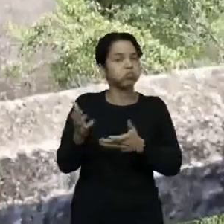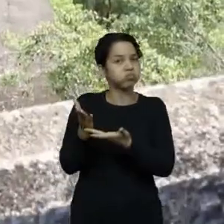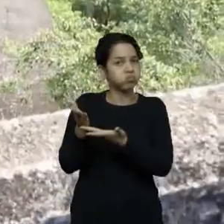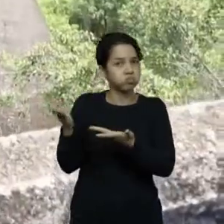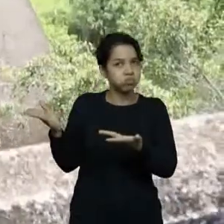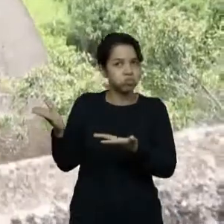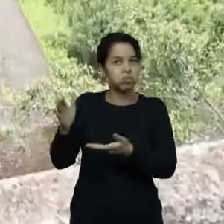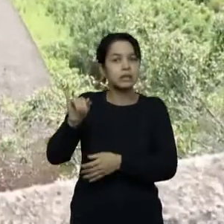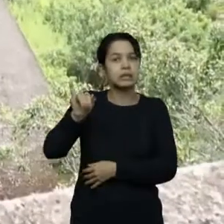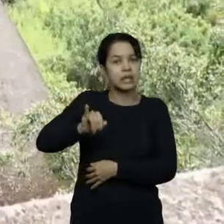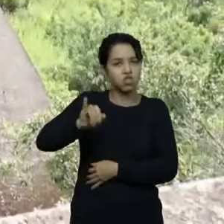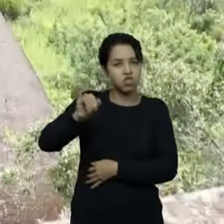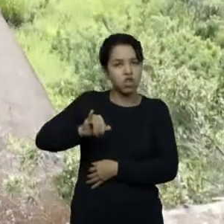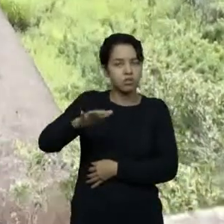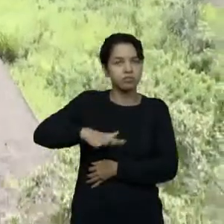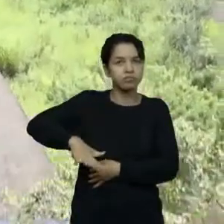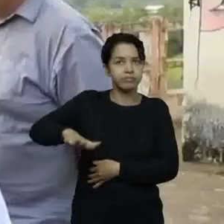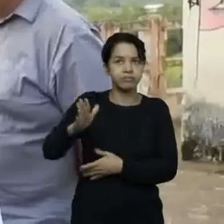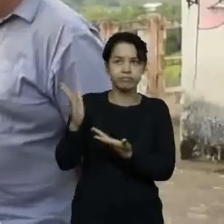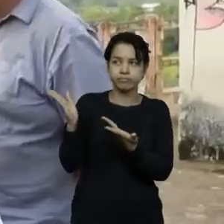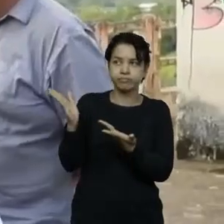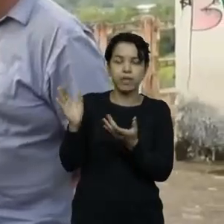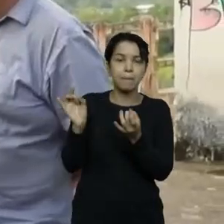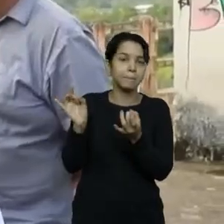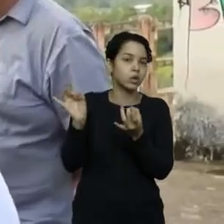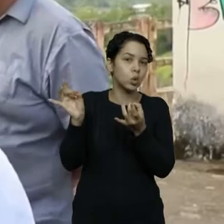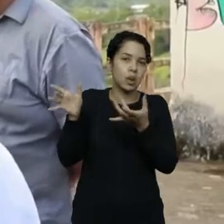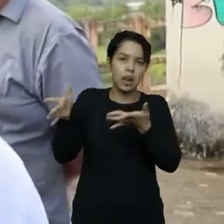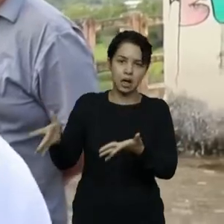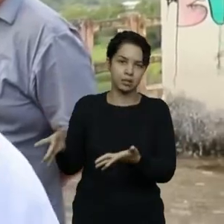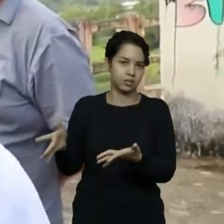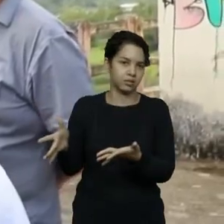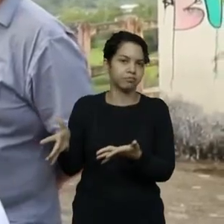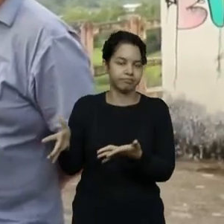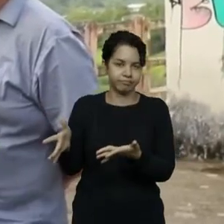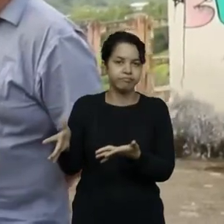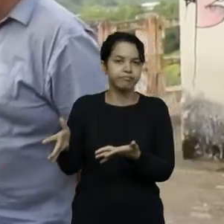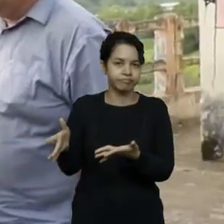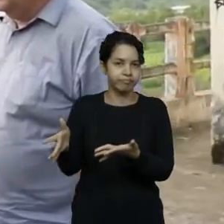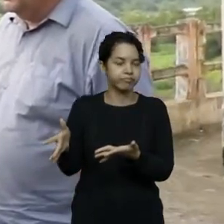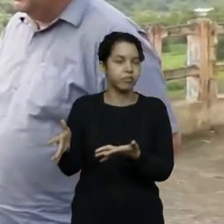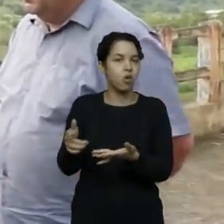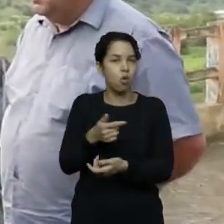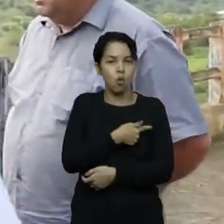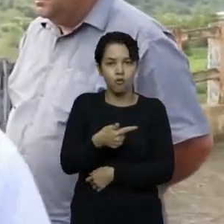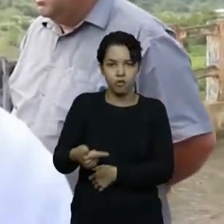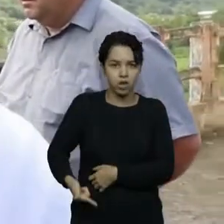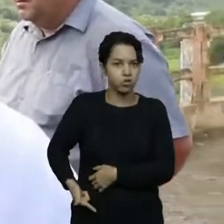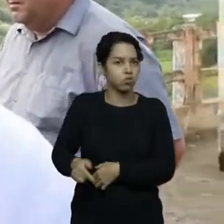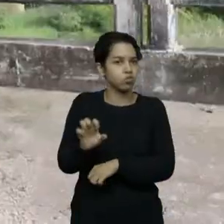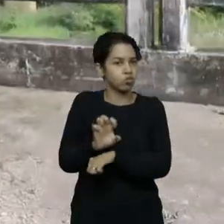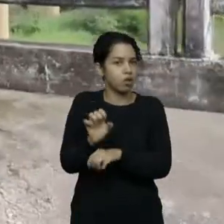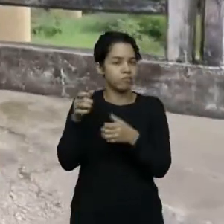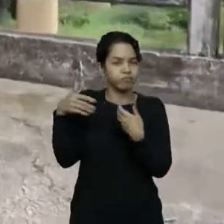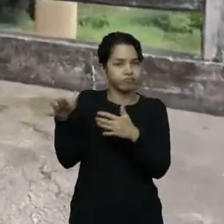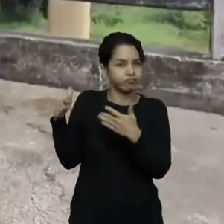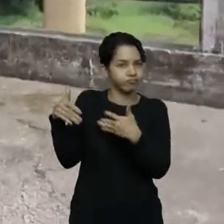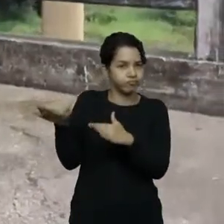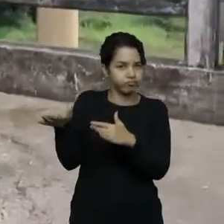Alto Vale do Itajaí totalmente abandonada totalmente é abandonada pelo Governo do Estado